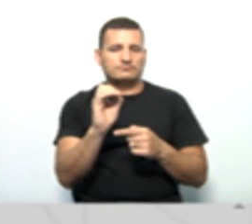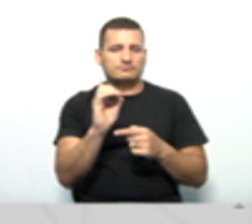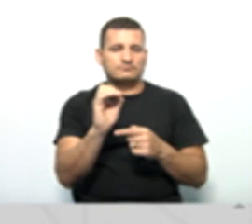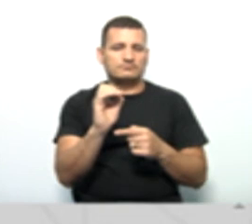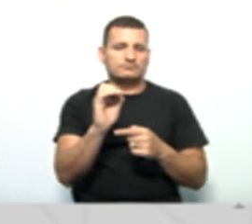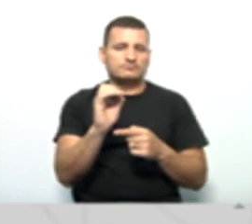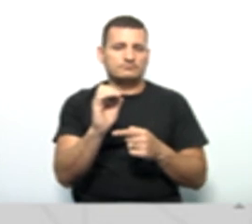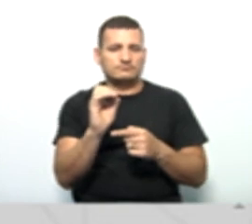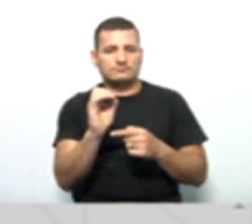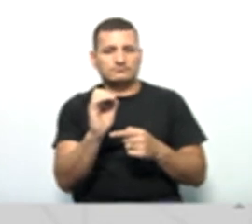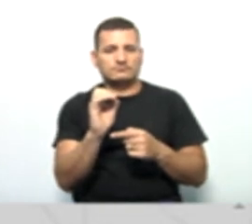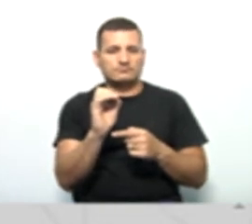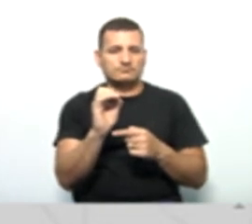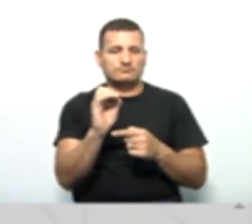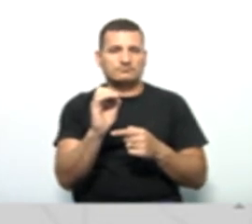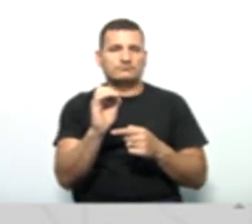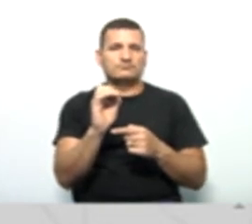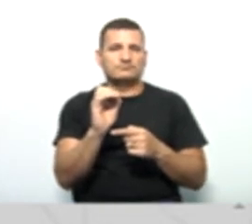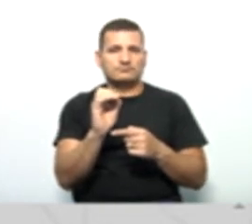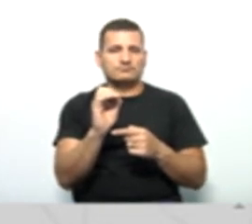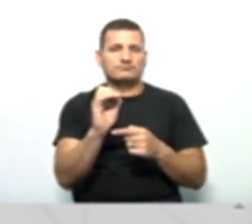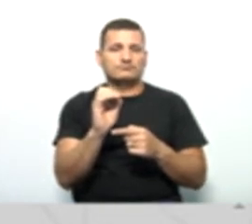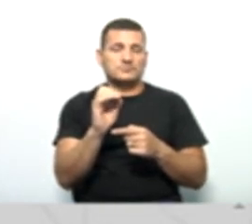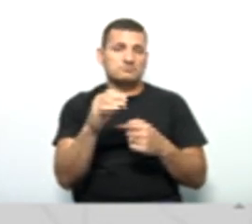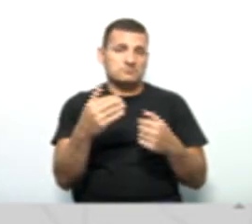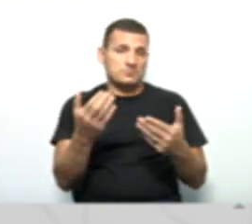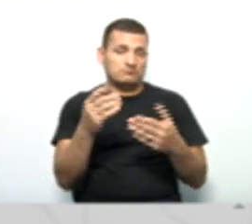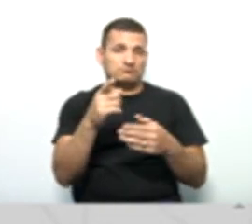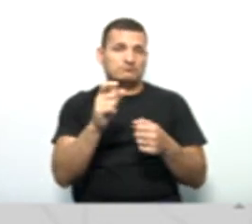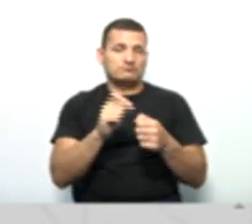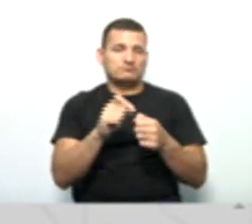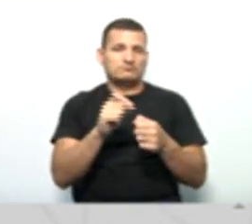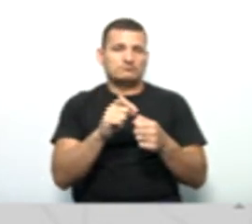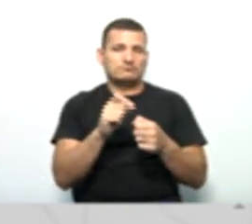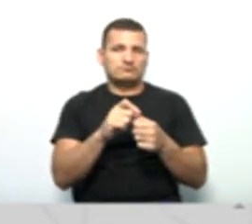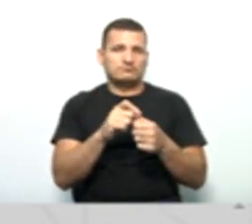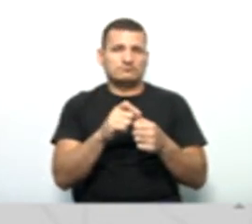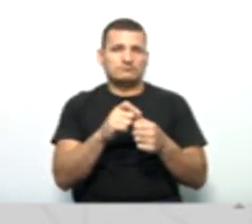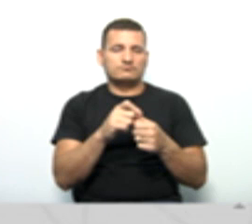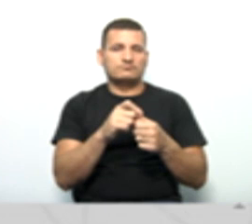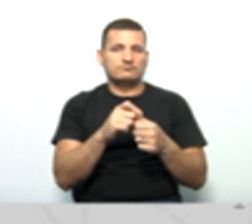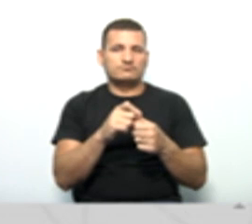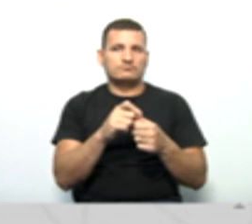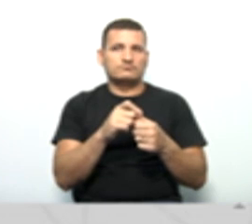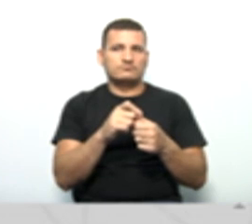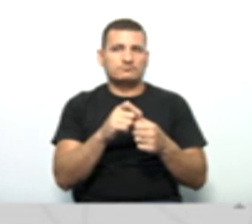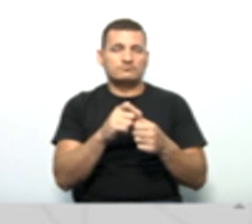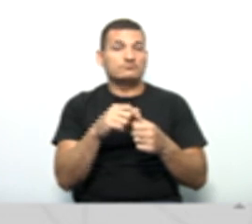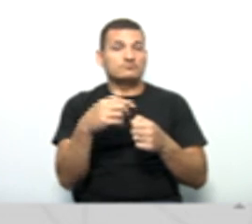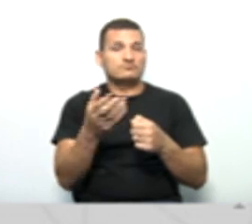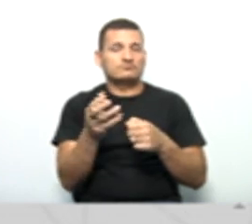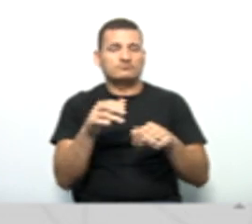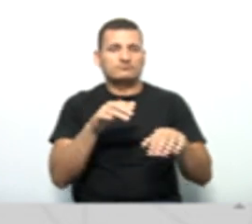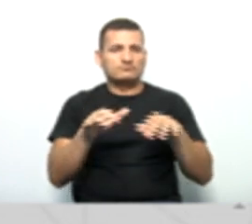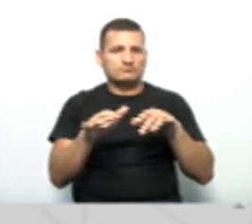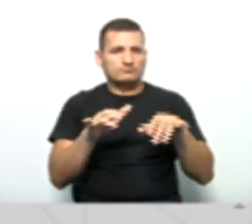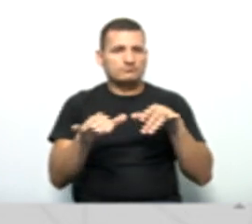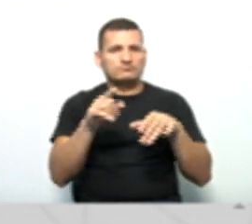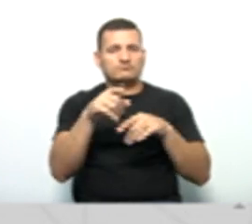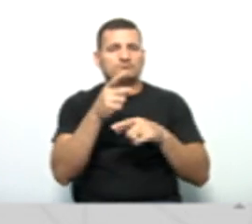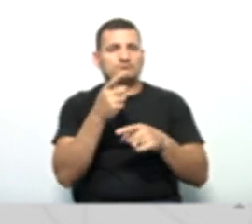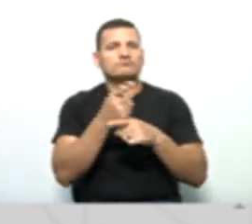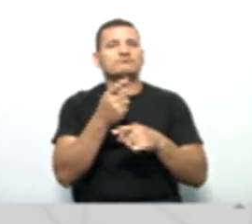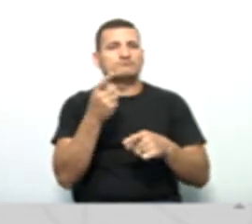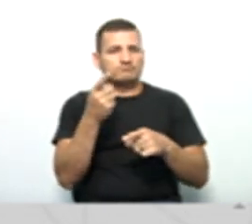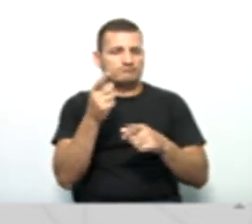Viram? Ele quer a posição 0. E é isso que vocês estão aprendendo. Ok? Então, na programação, vocês vão encontrar